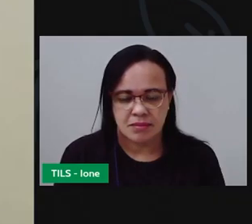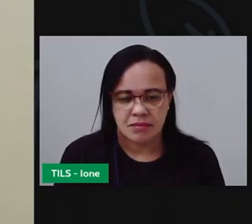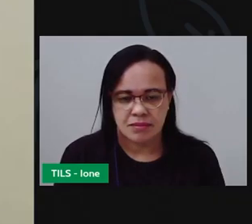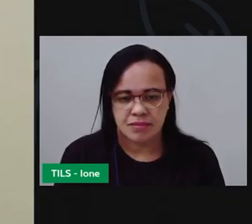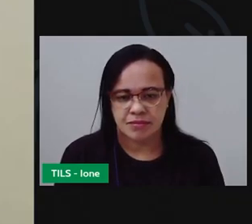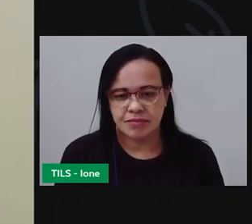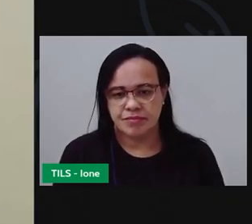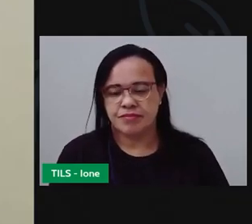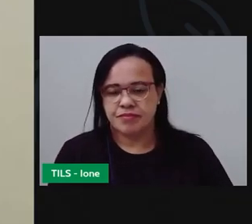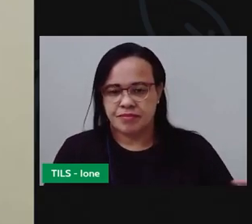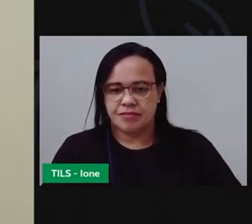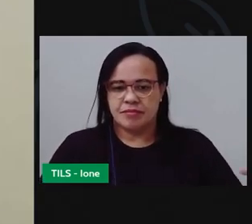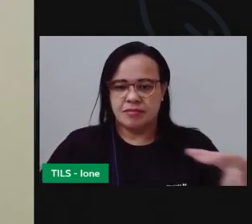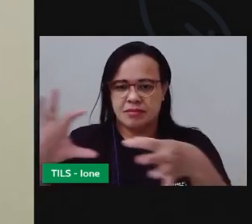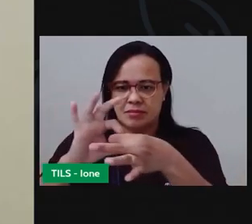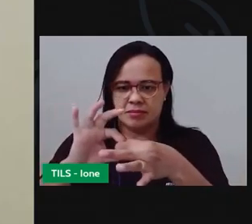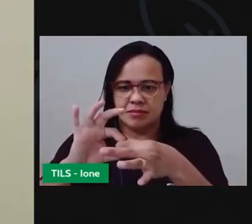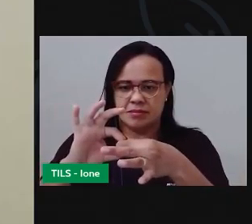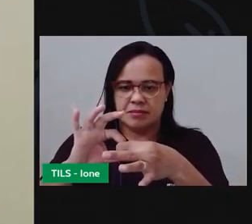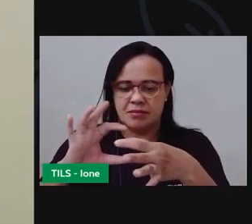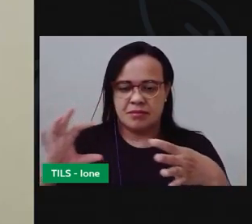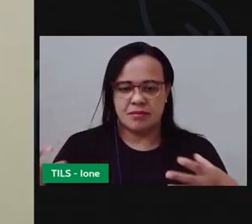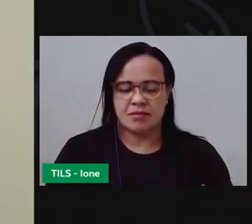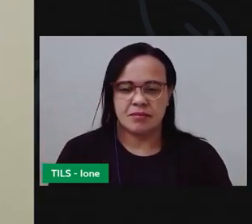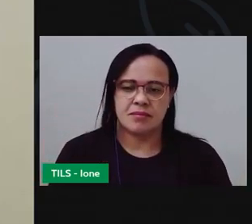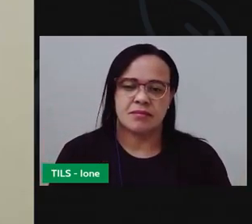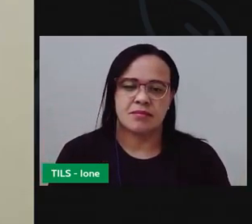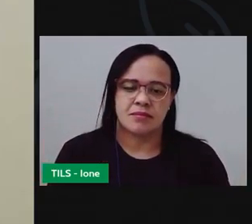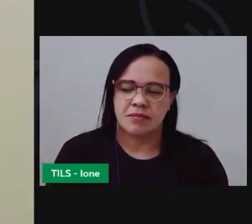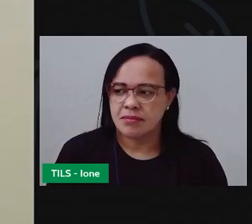unir essas partes da garrafa.